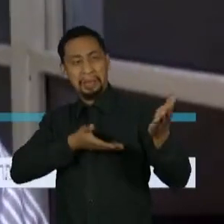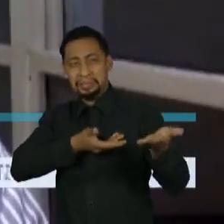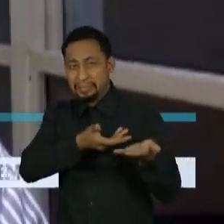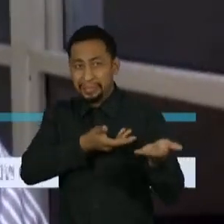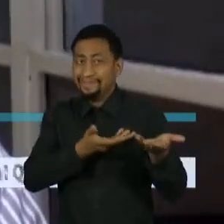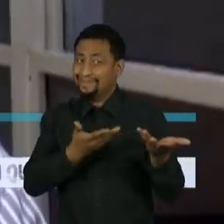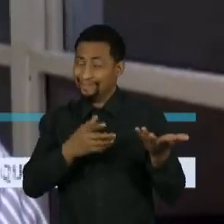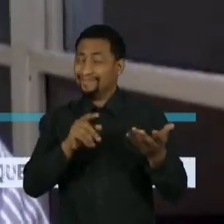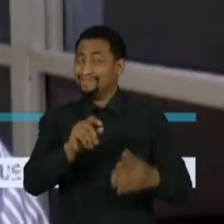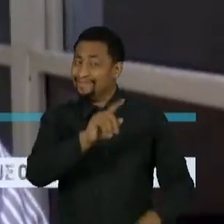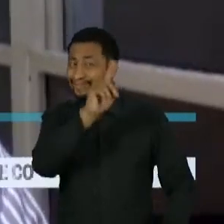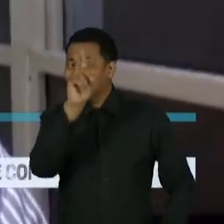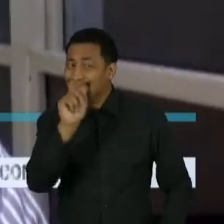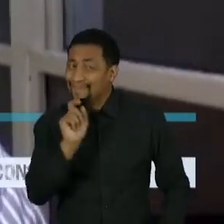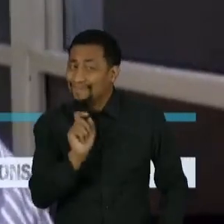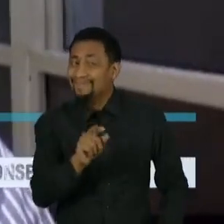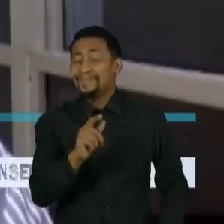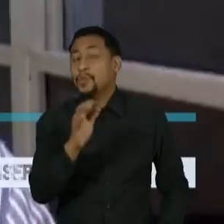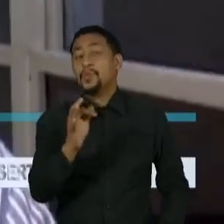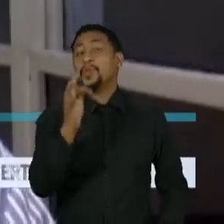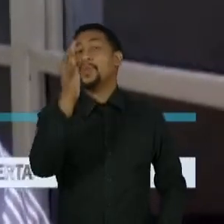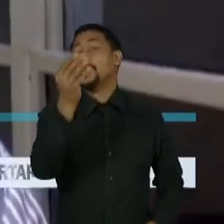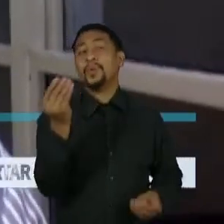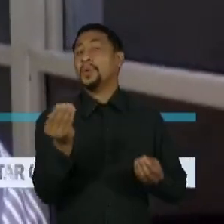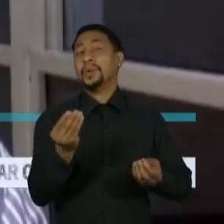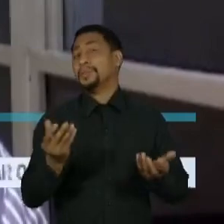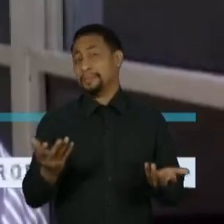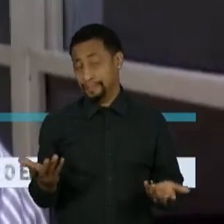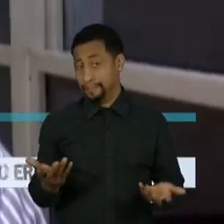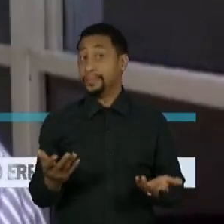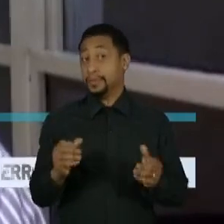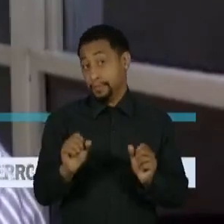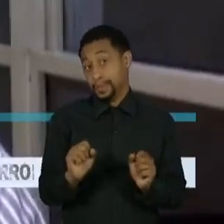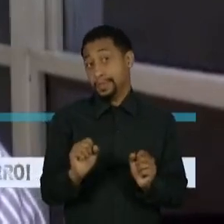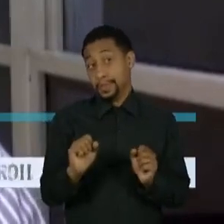interrogação grande aí, né, para o futuro, claro, na eventualidade da vitória do Milei.